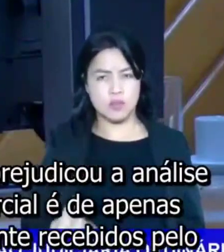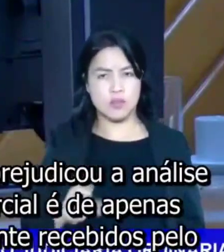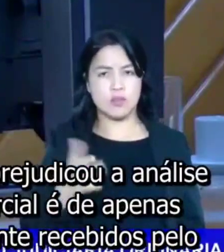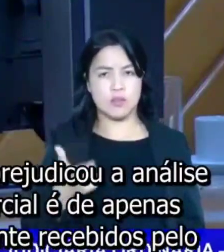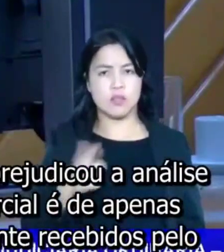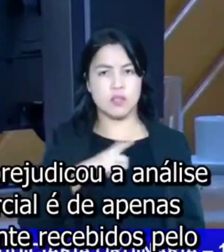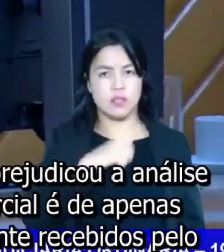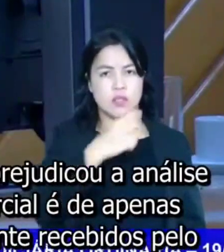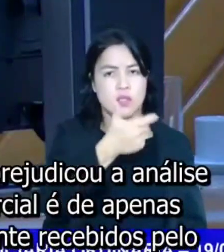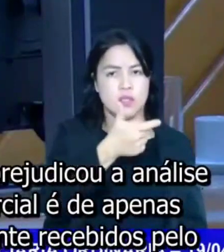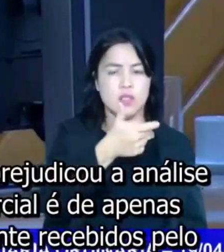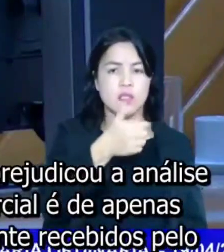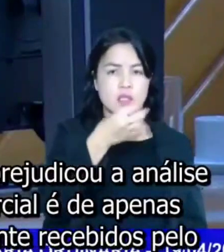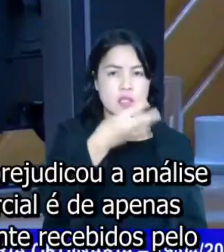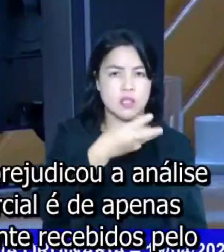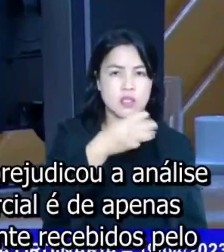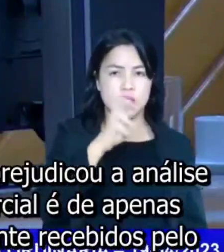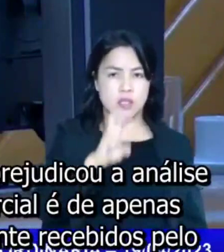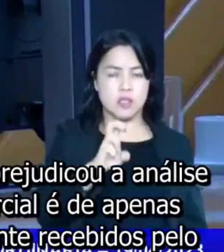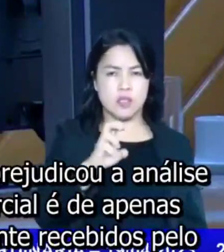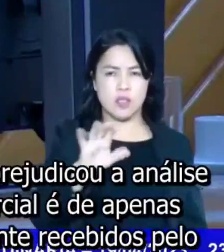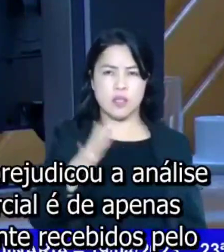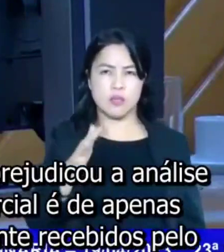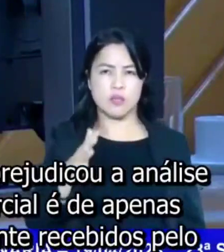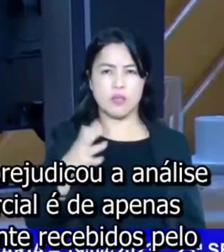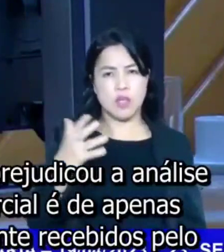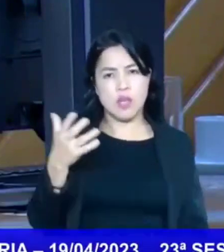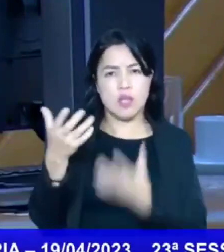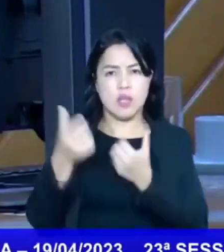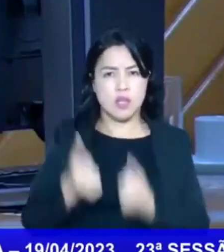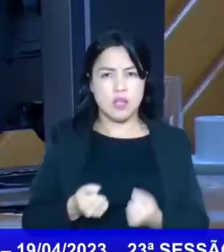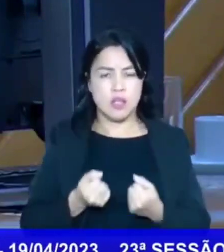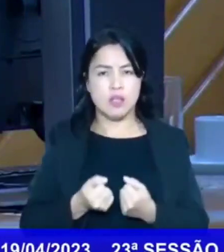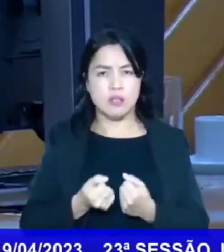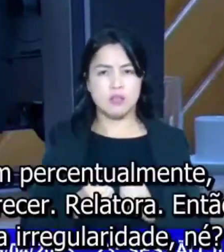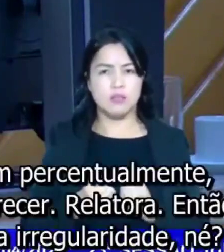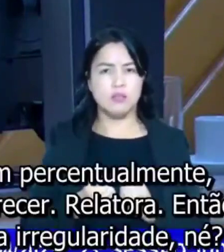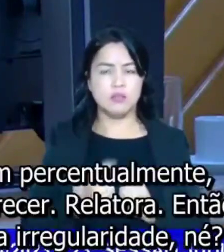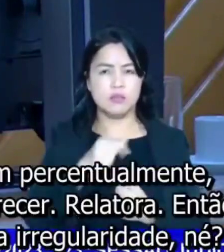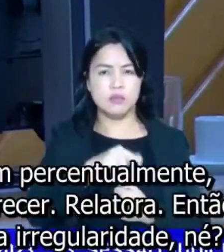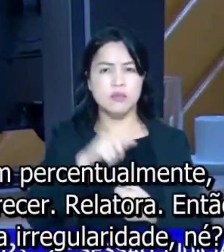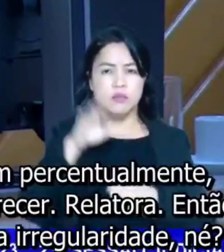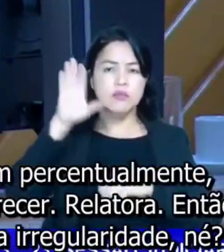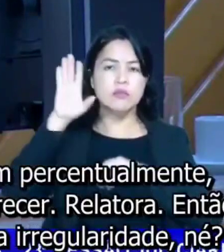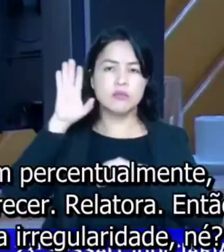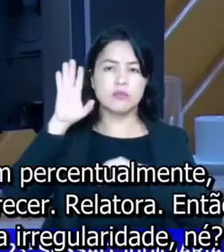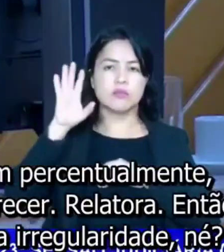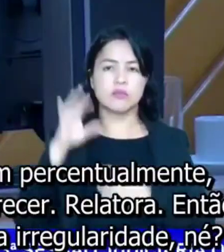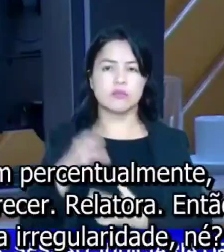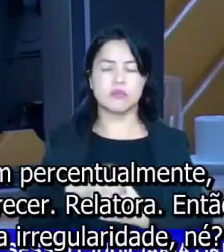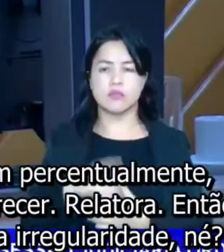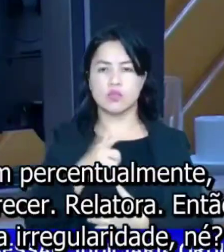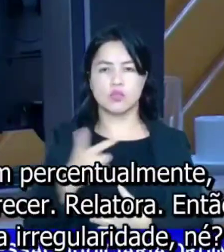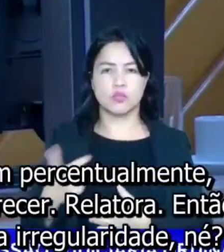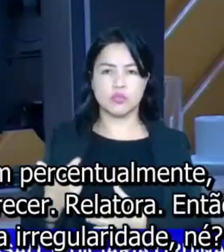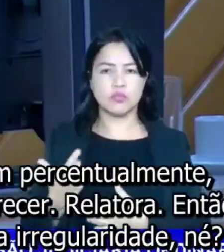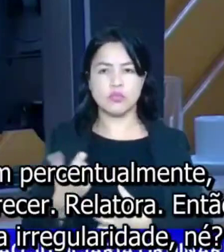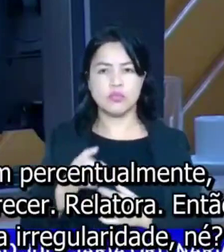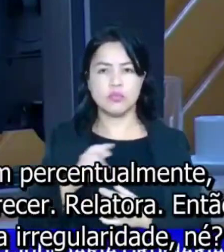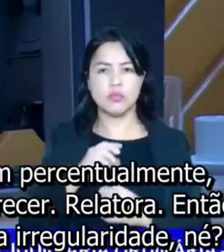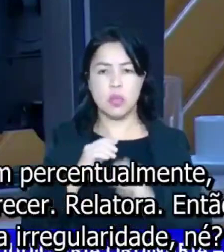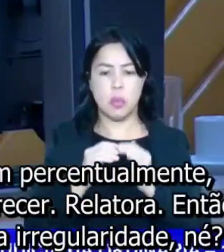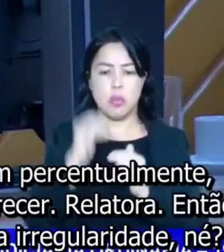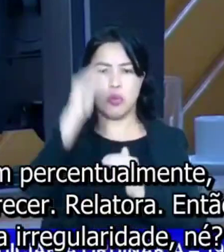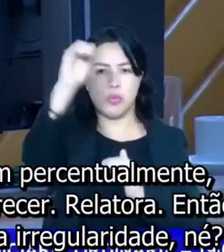os R$ 35.000 aproximadamente recebidos pelo candidato, não representa um percentual